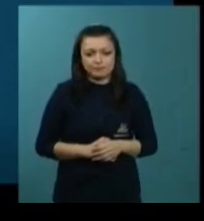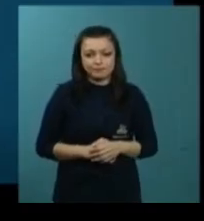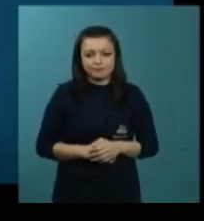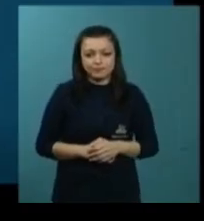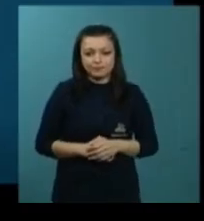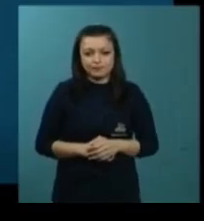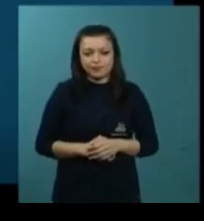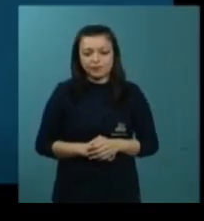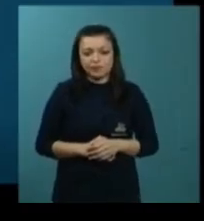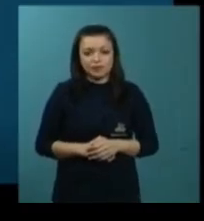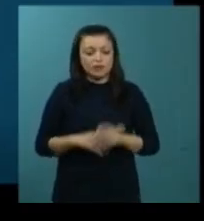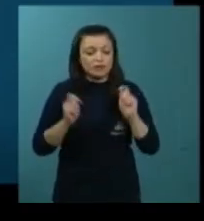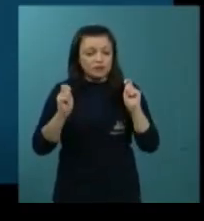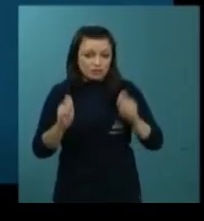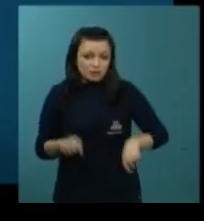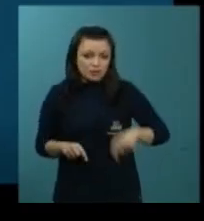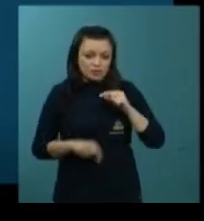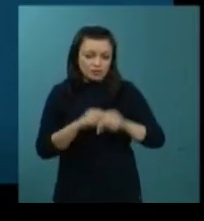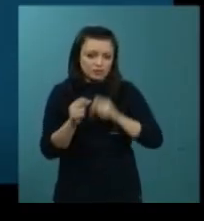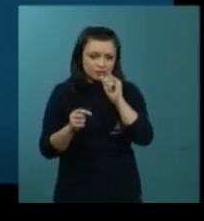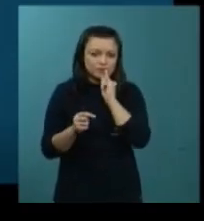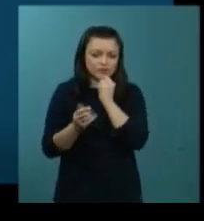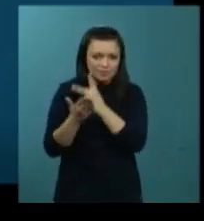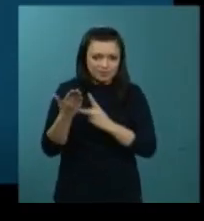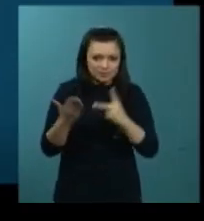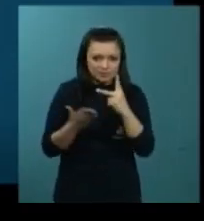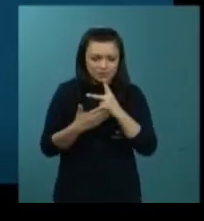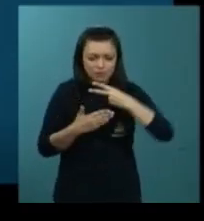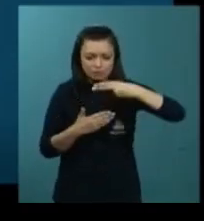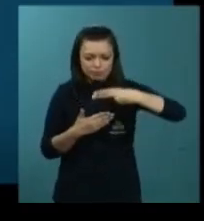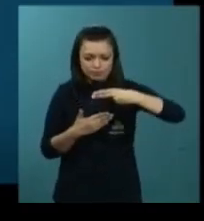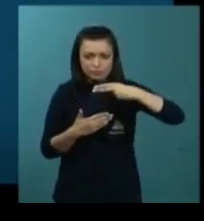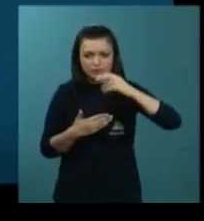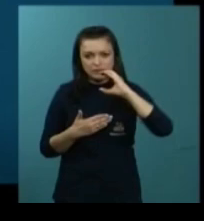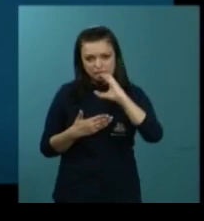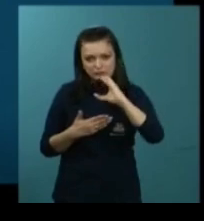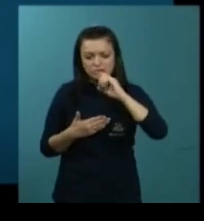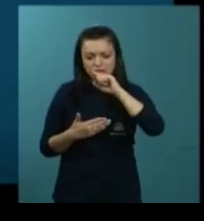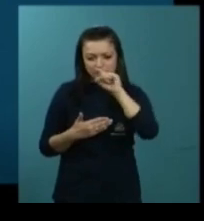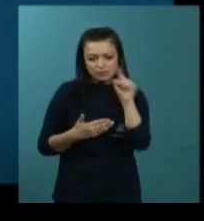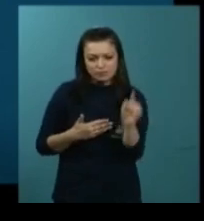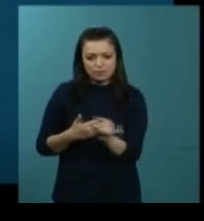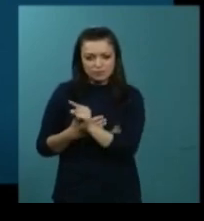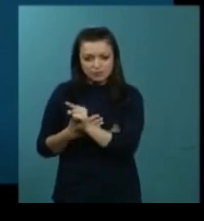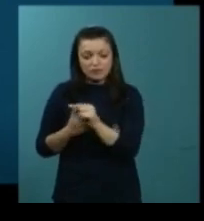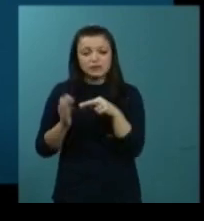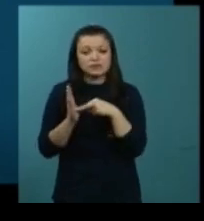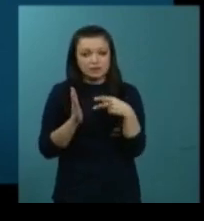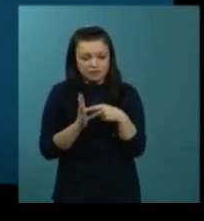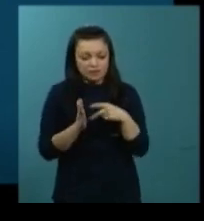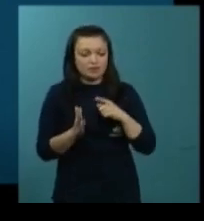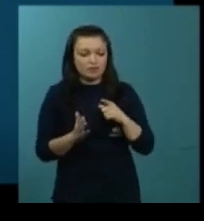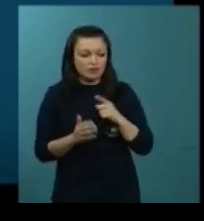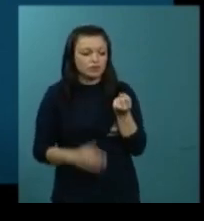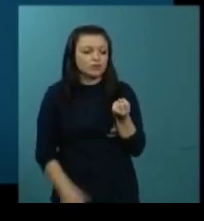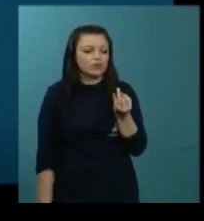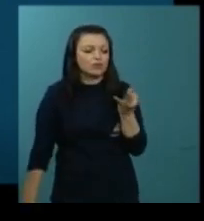E ao fazermos esta representação, estamos dizendo que o